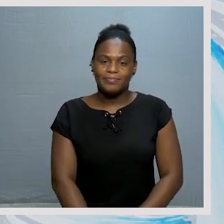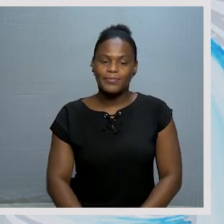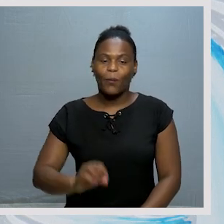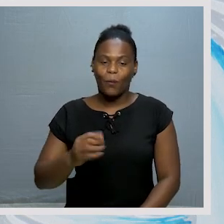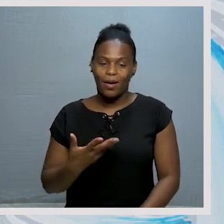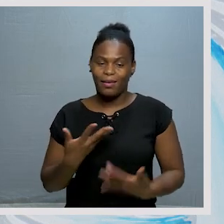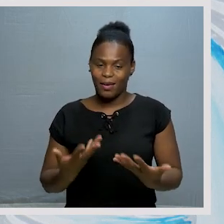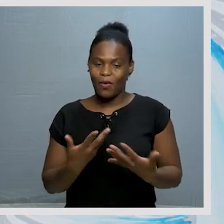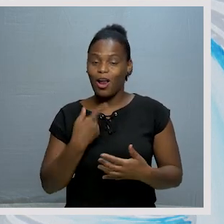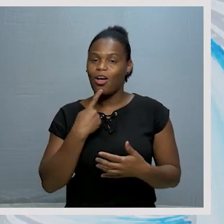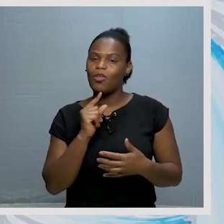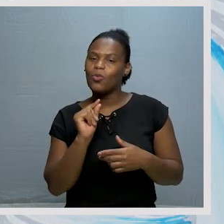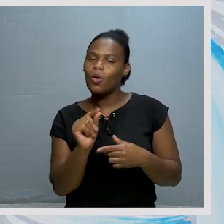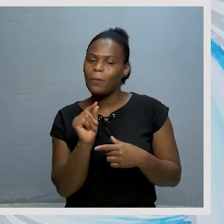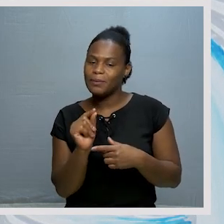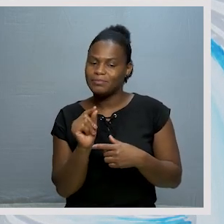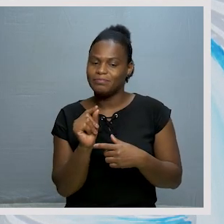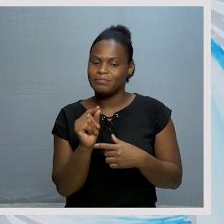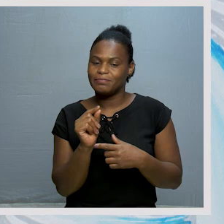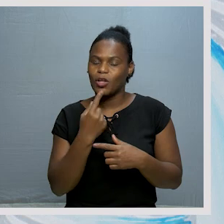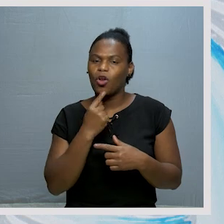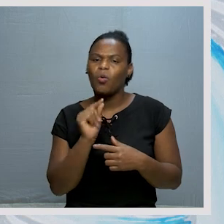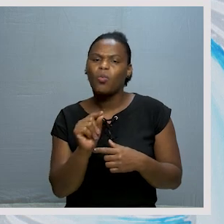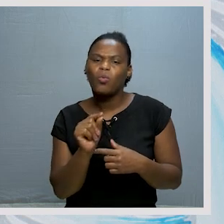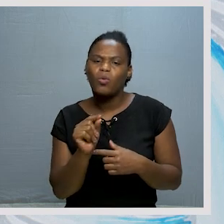E quanto ao nome,